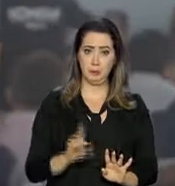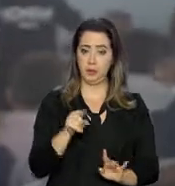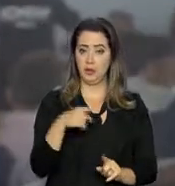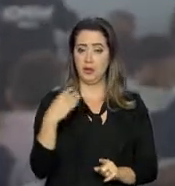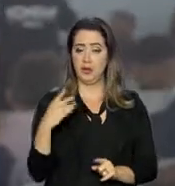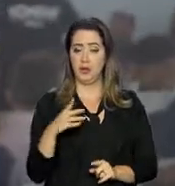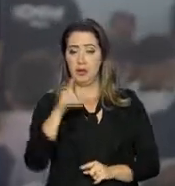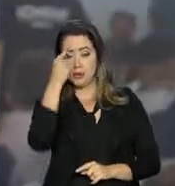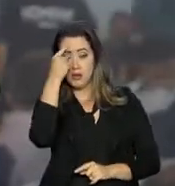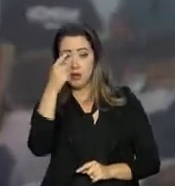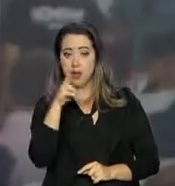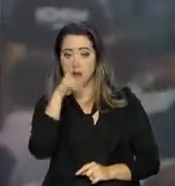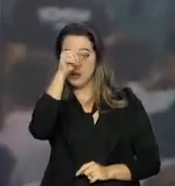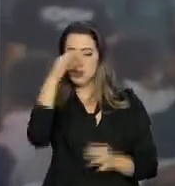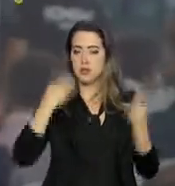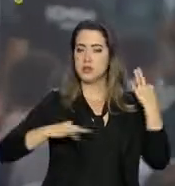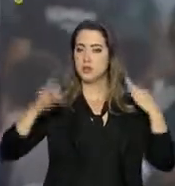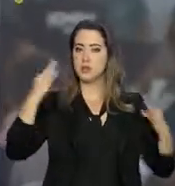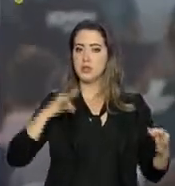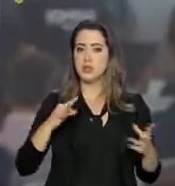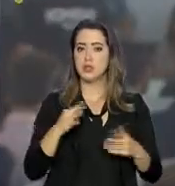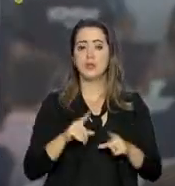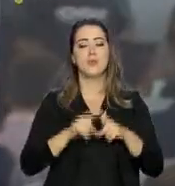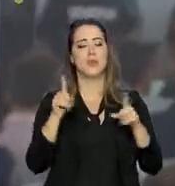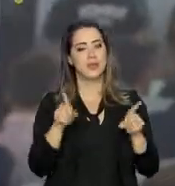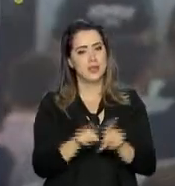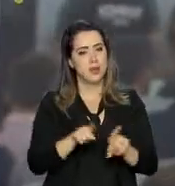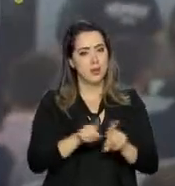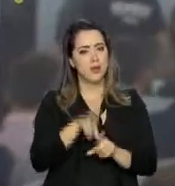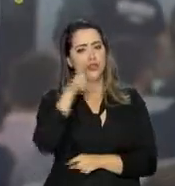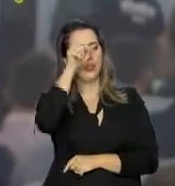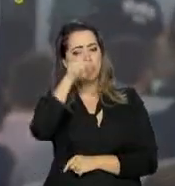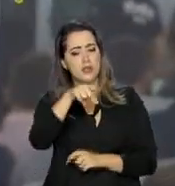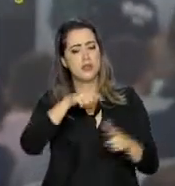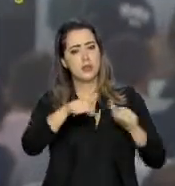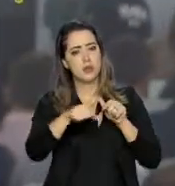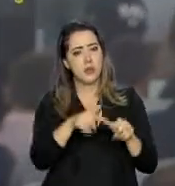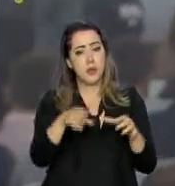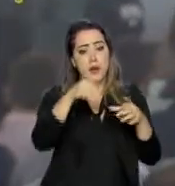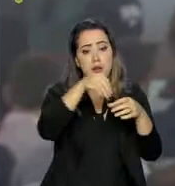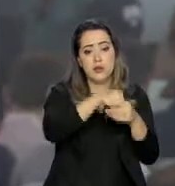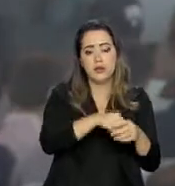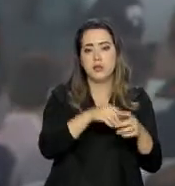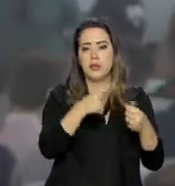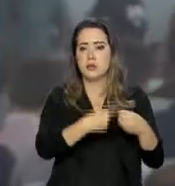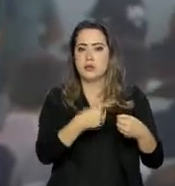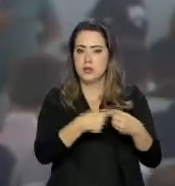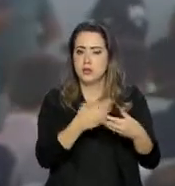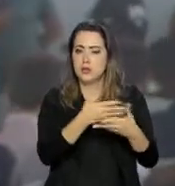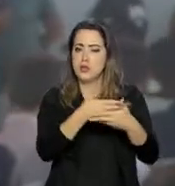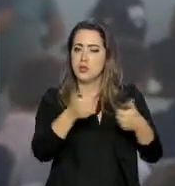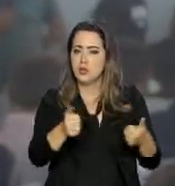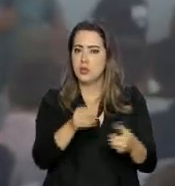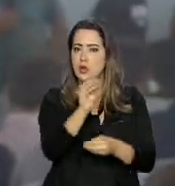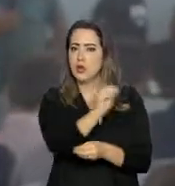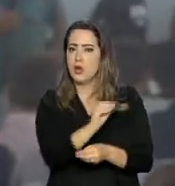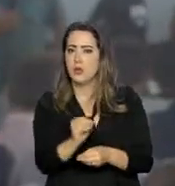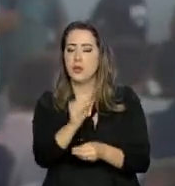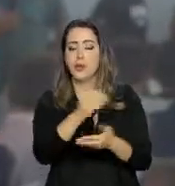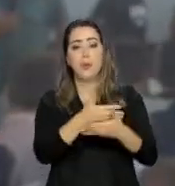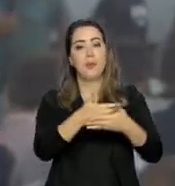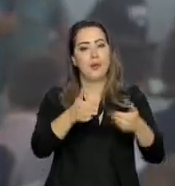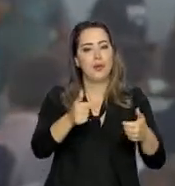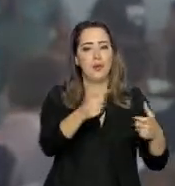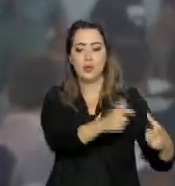fortalecer o turismo fortalecer essa atividade tão importante melhorar a qualidade dos pacs preservar os patins mas